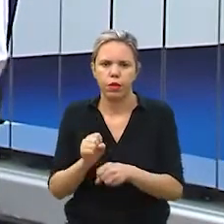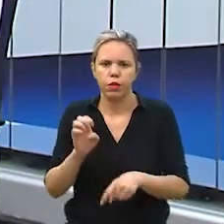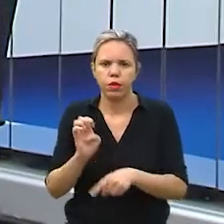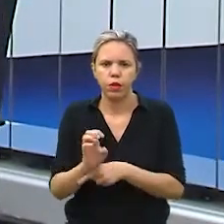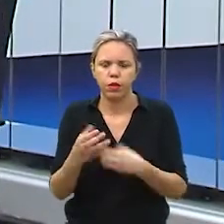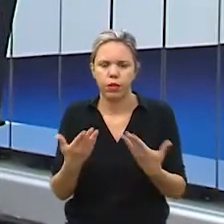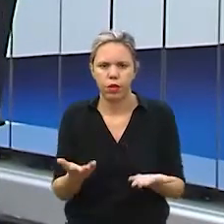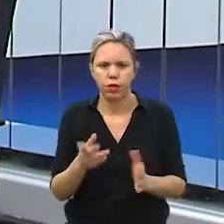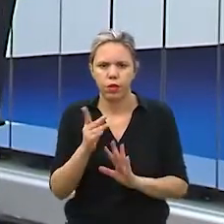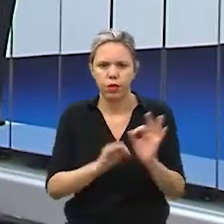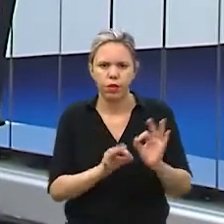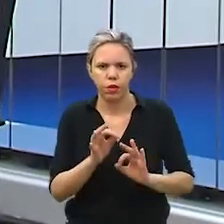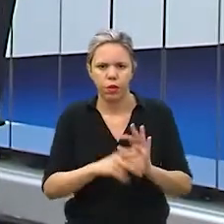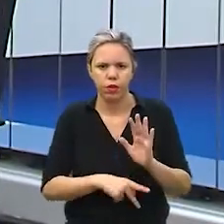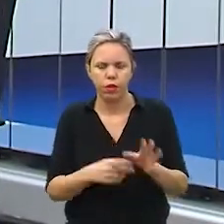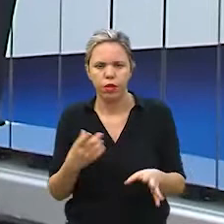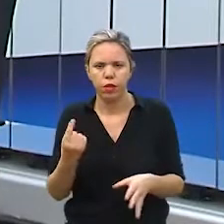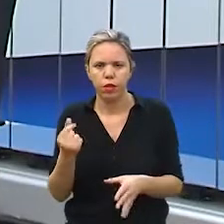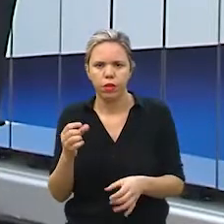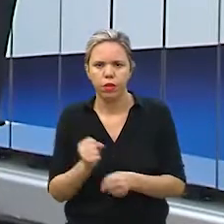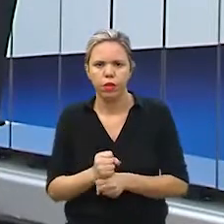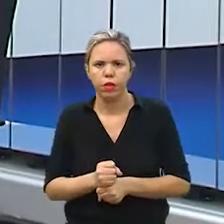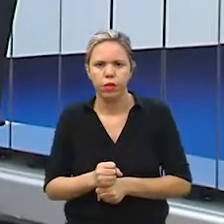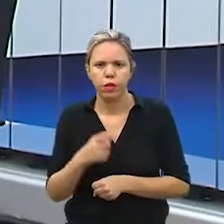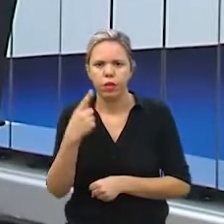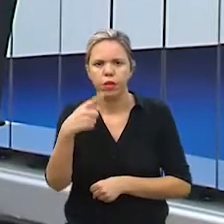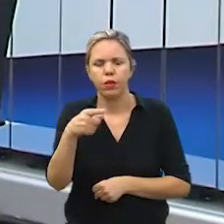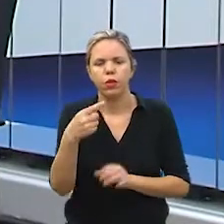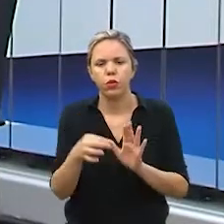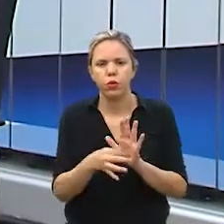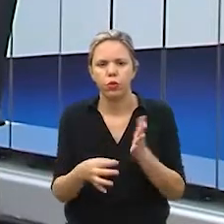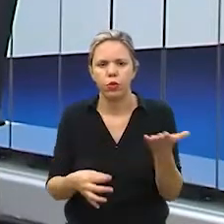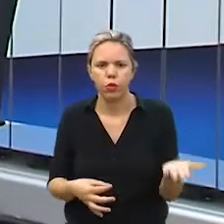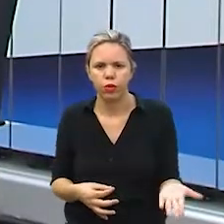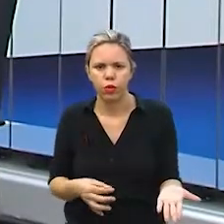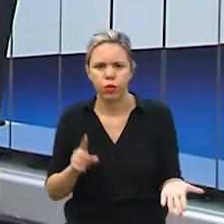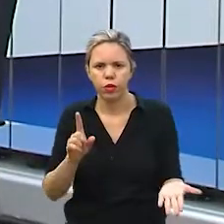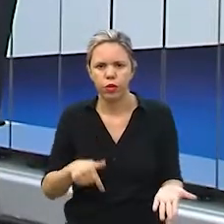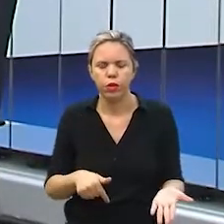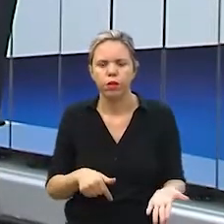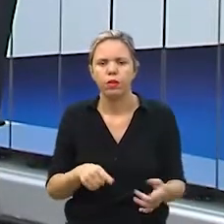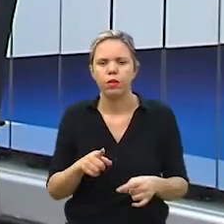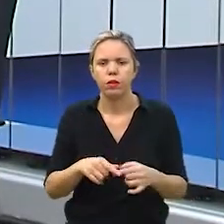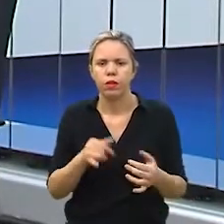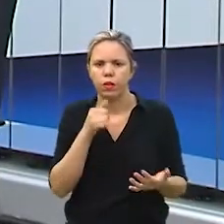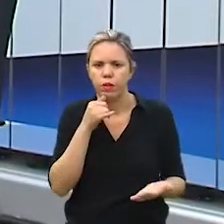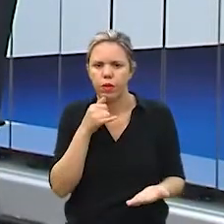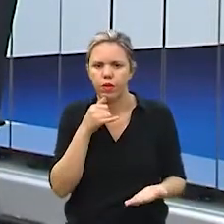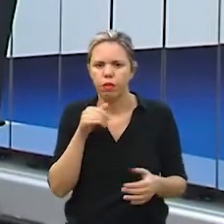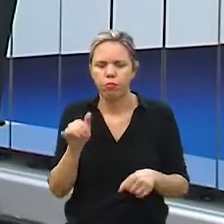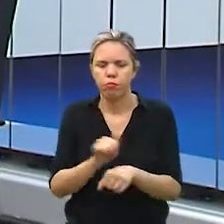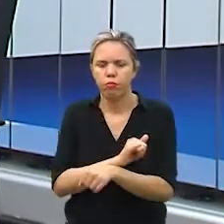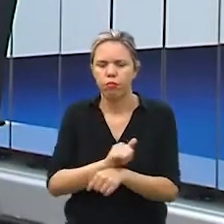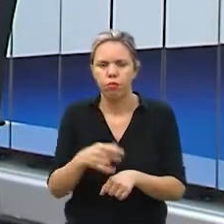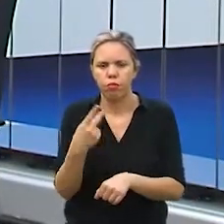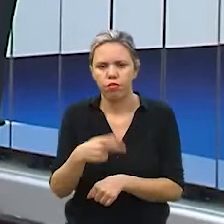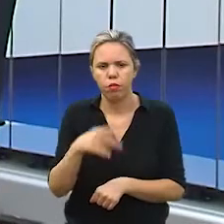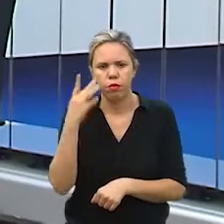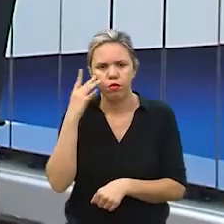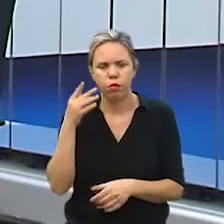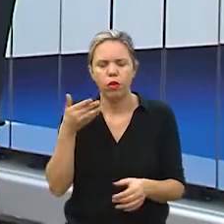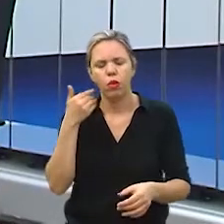Estado este planejamento financeiro. Na sua visão, esta ferramenta estratégica, ela é